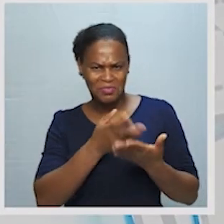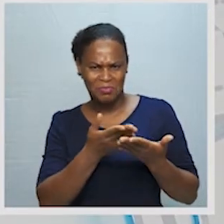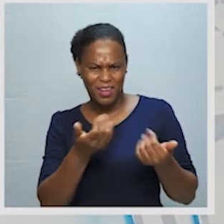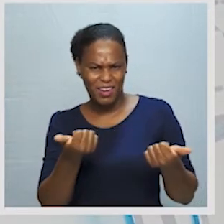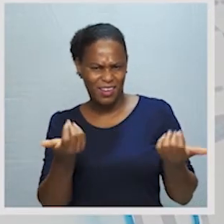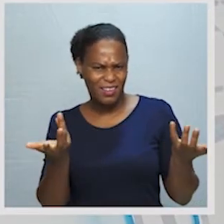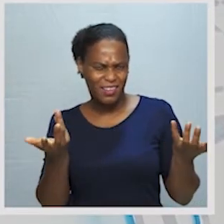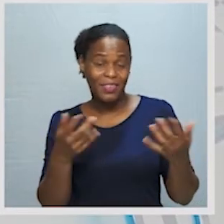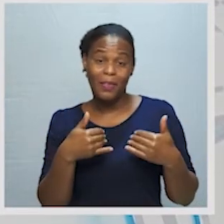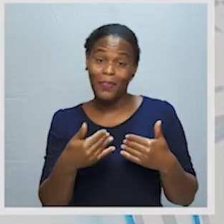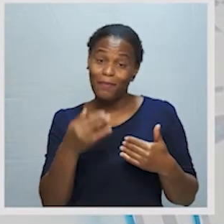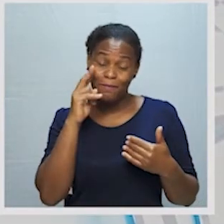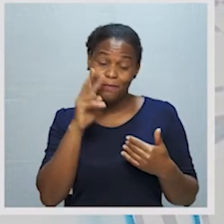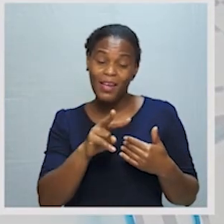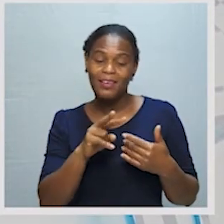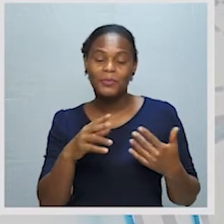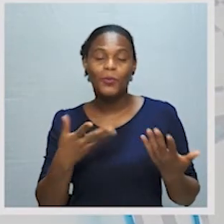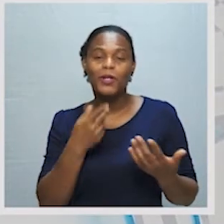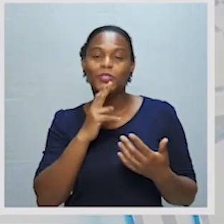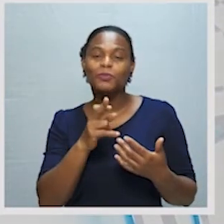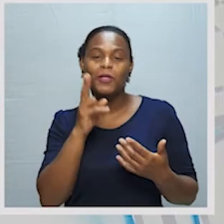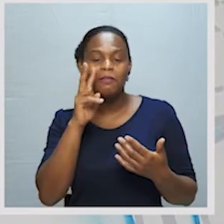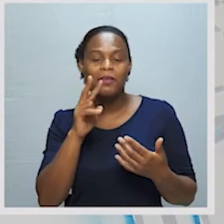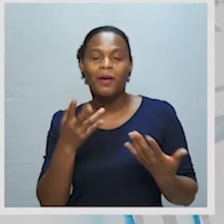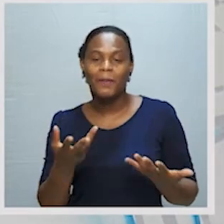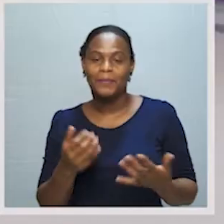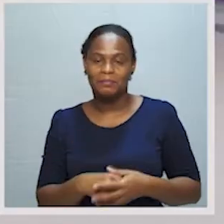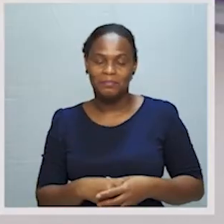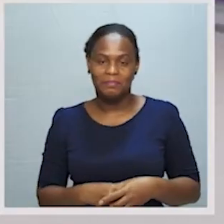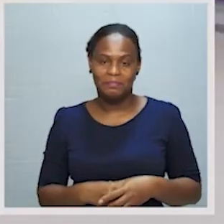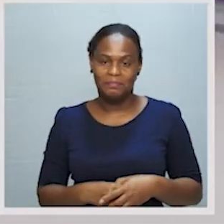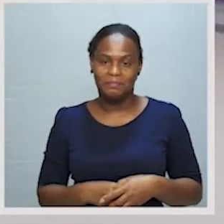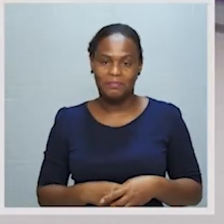Conseguiram resolver? Então vamos ver as respostas.